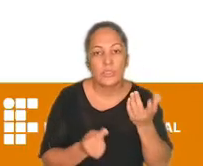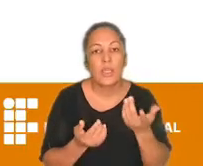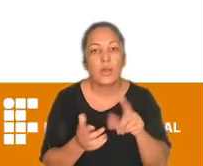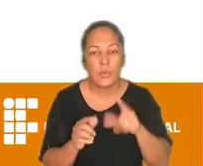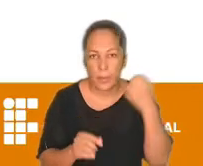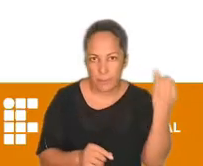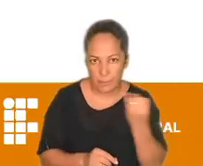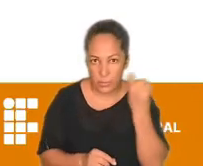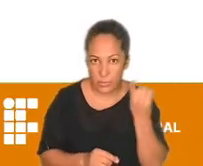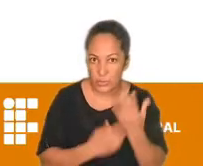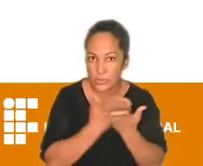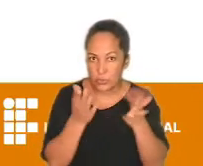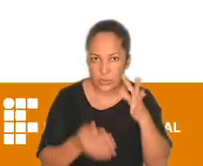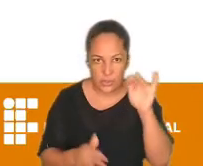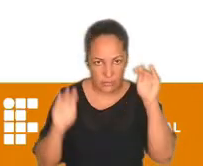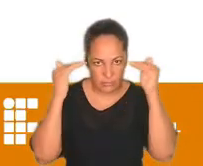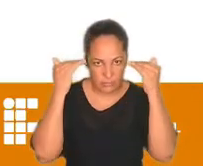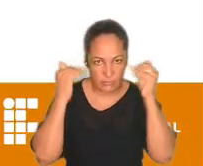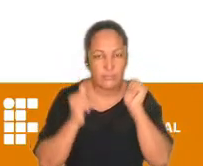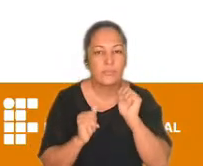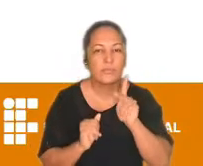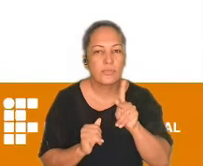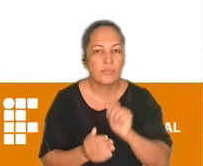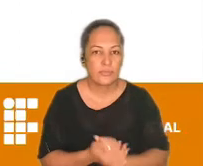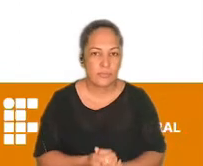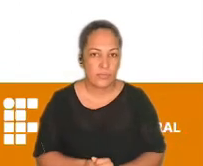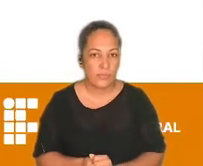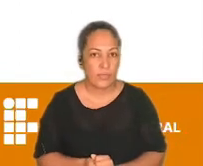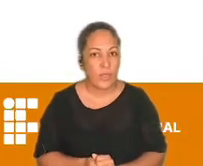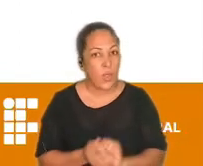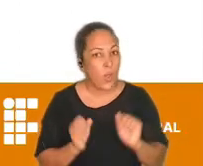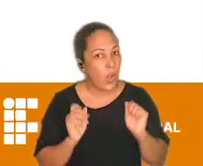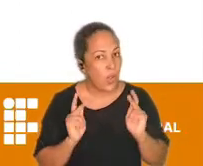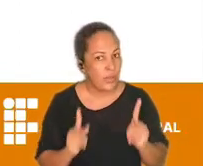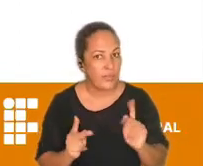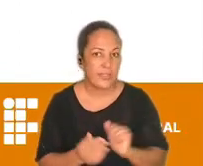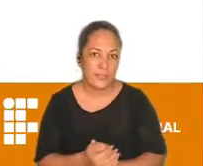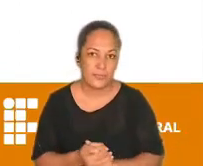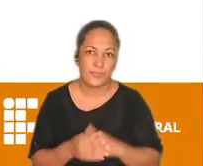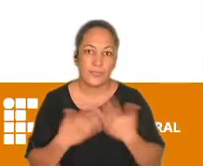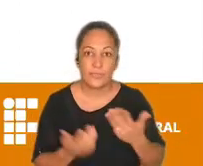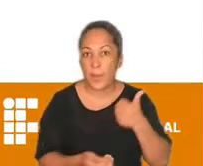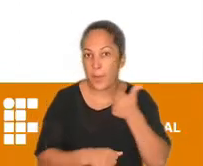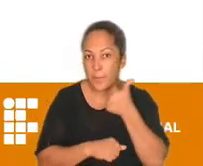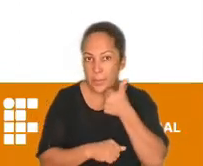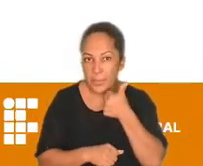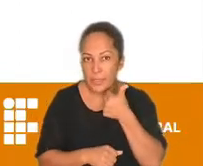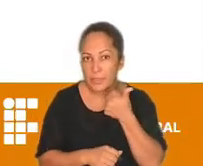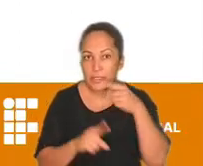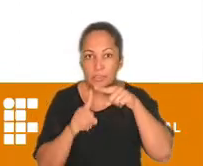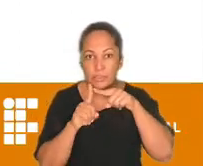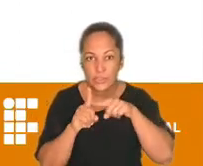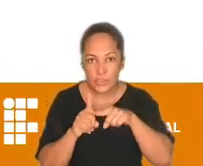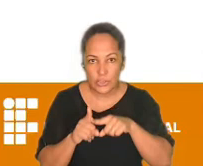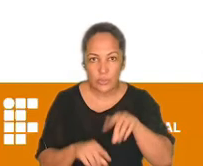vocês prestem atenção, bom? Pois bem, galera, vamos falar então primeiramente sobre tipos de dados.